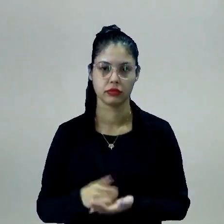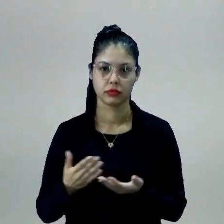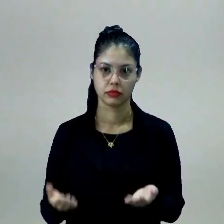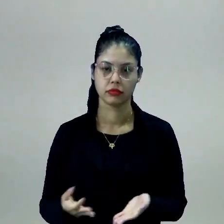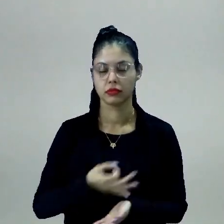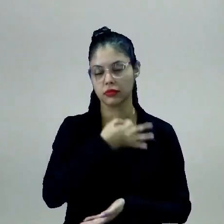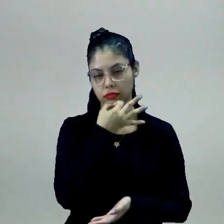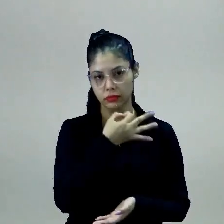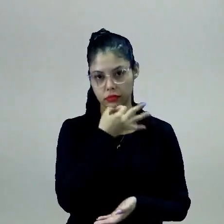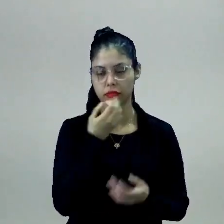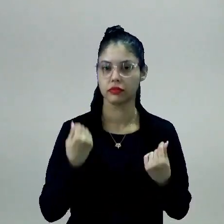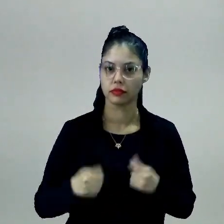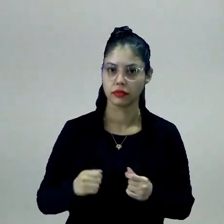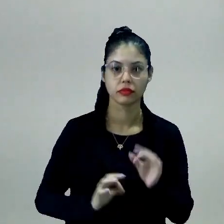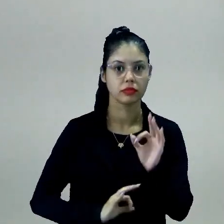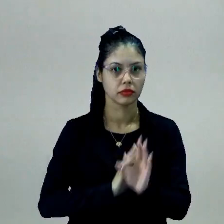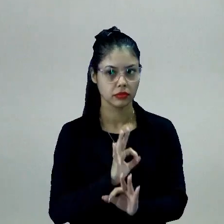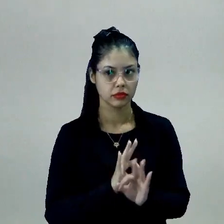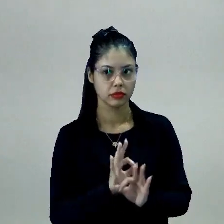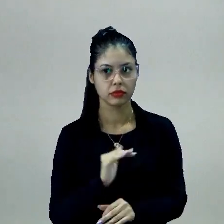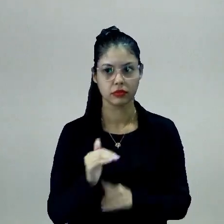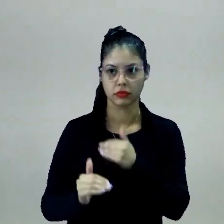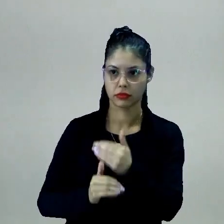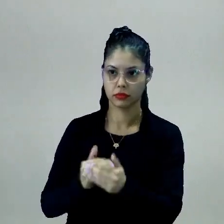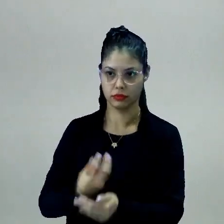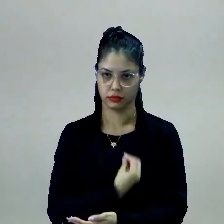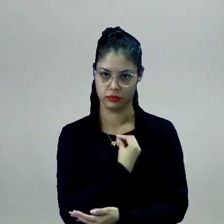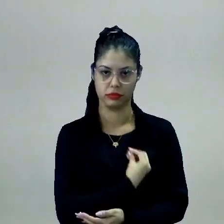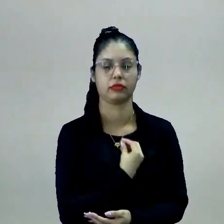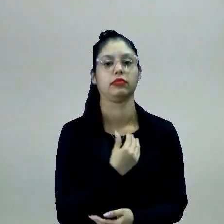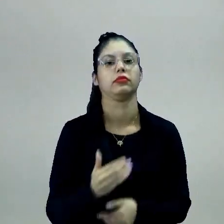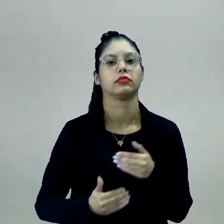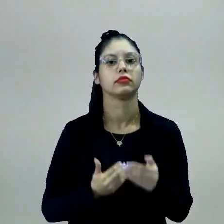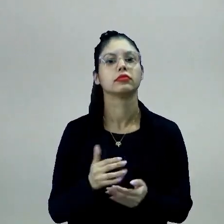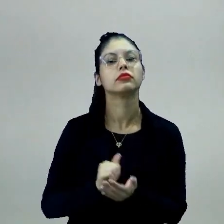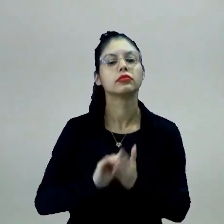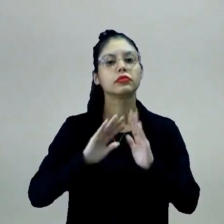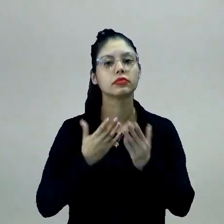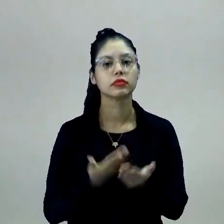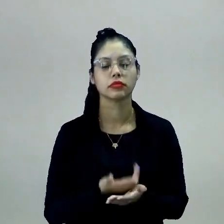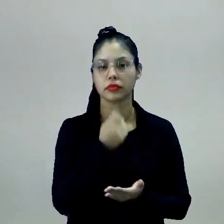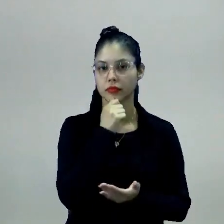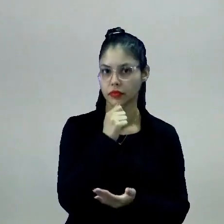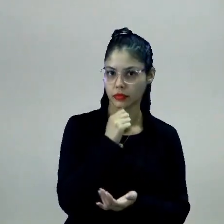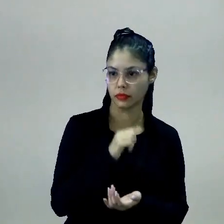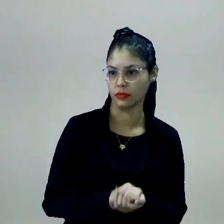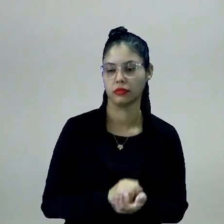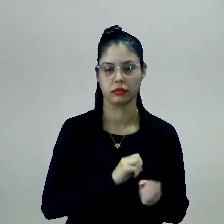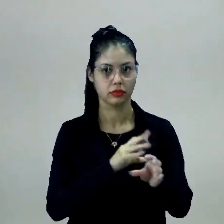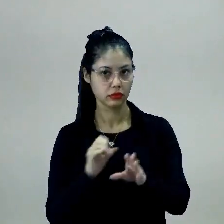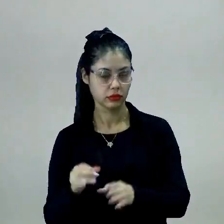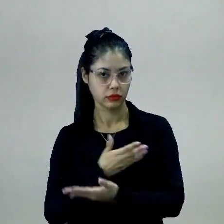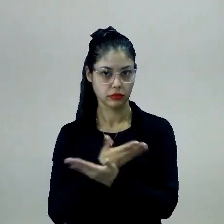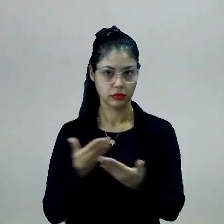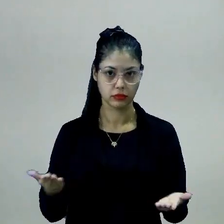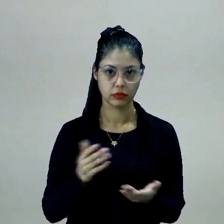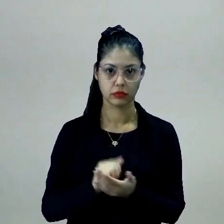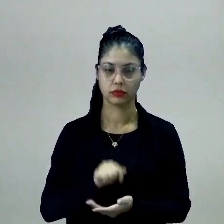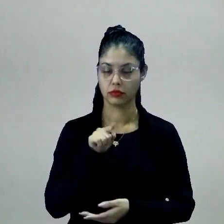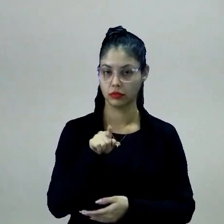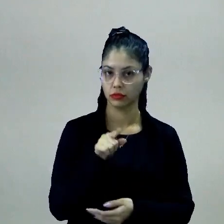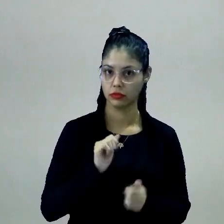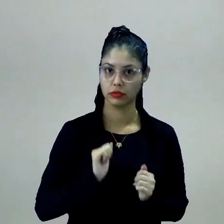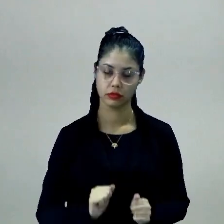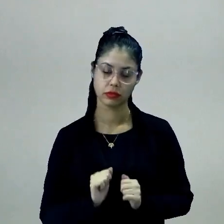a argumentação ela tem que ser trabalhada ao longo da vida, né, ao longo do processo de escolarização aí, na educação de vocês, para